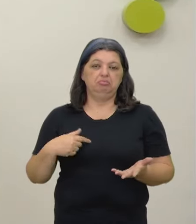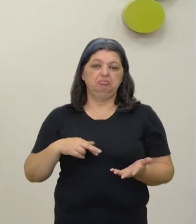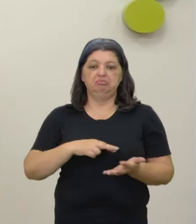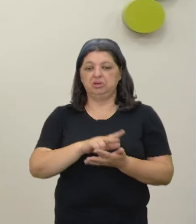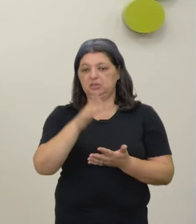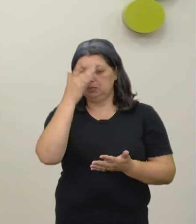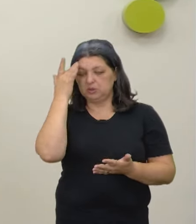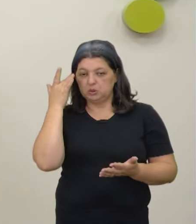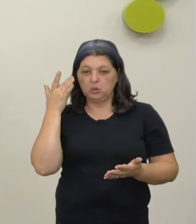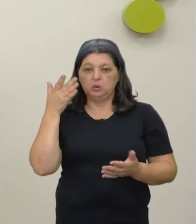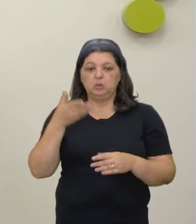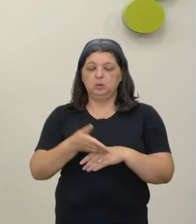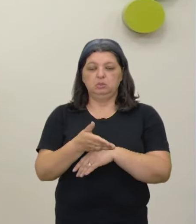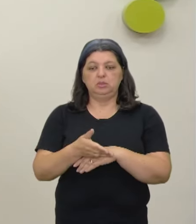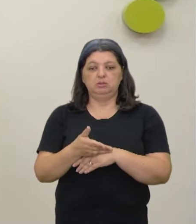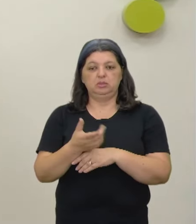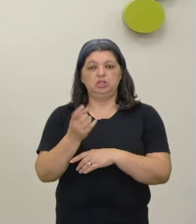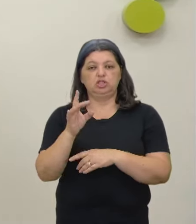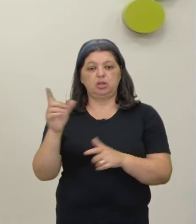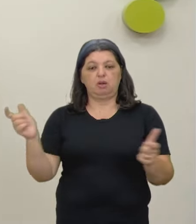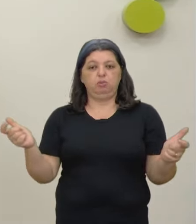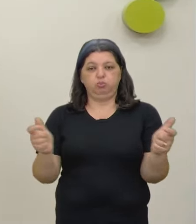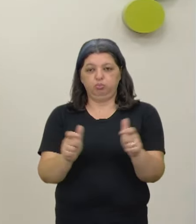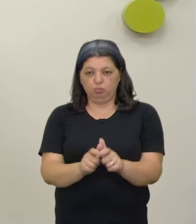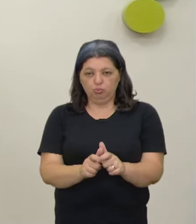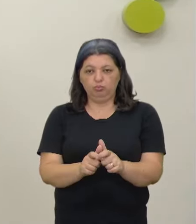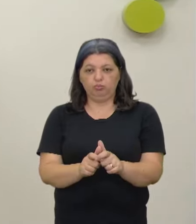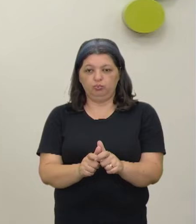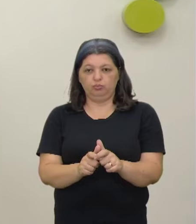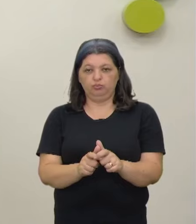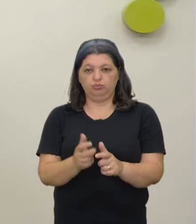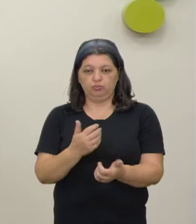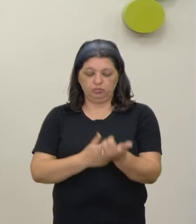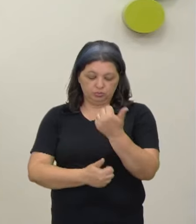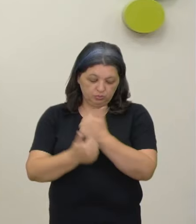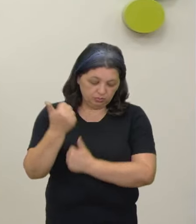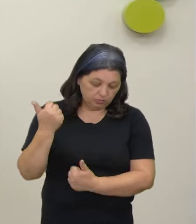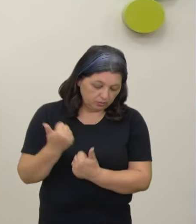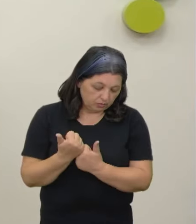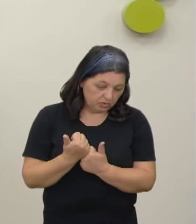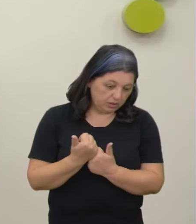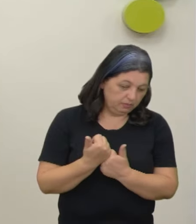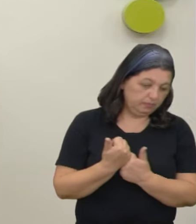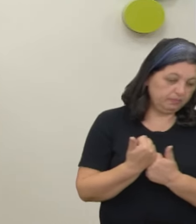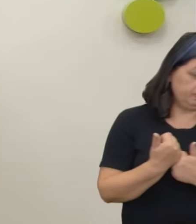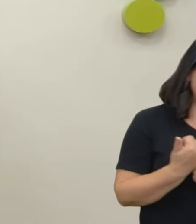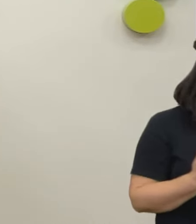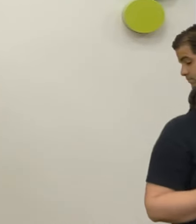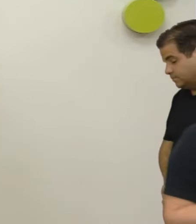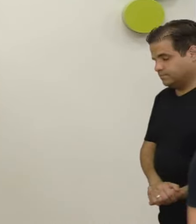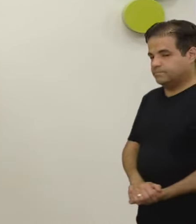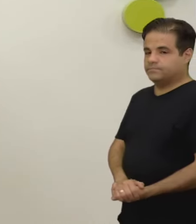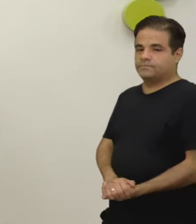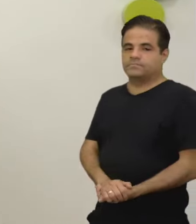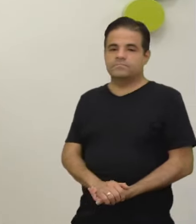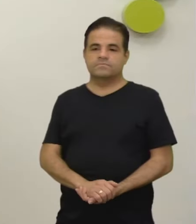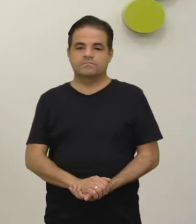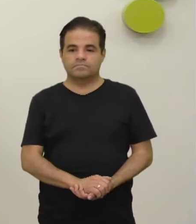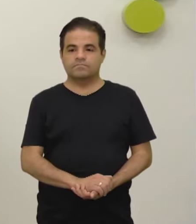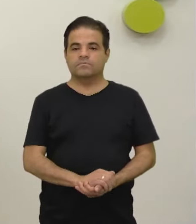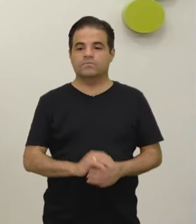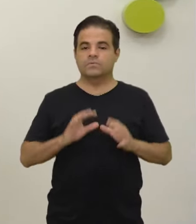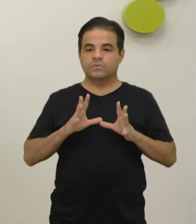adeptos assim da população, né? Daí fazer uma brincadeira com essa religião e tudo mais, isso aí também